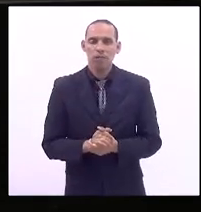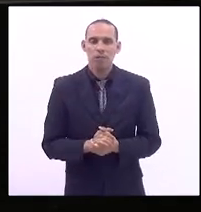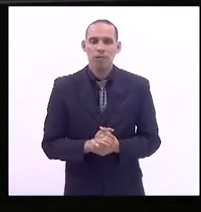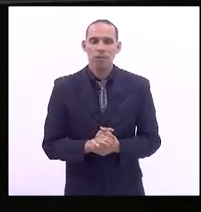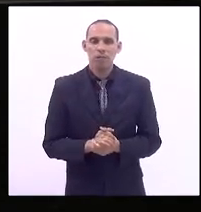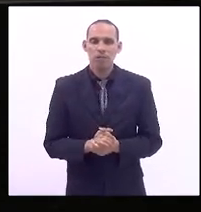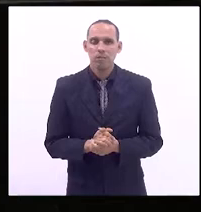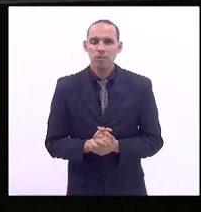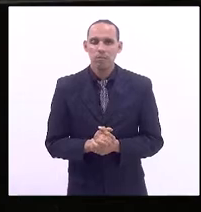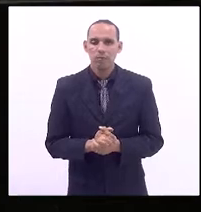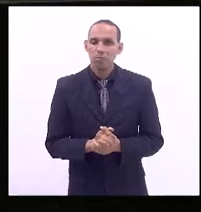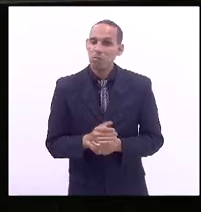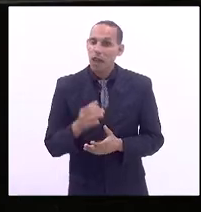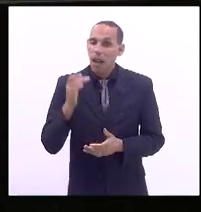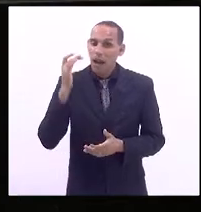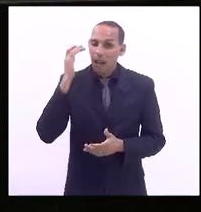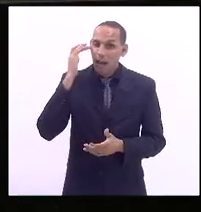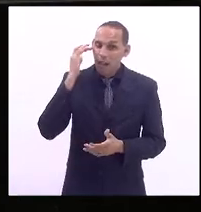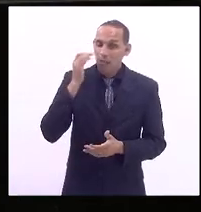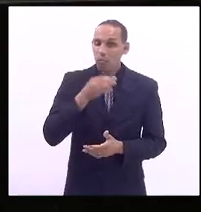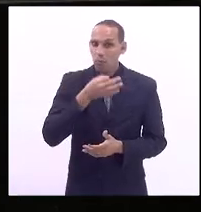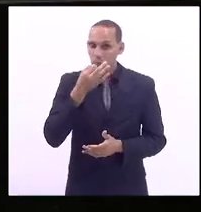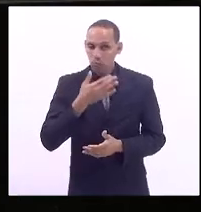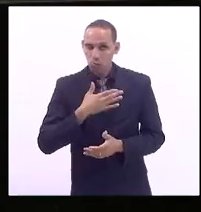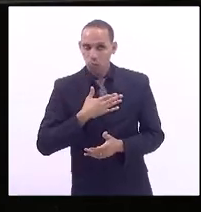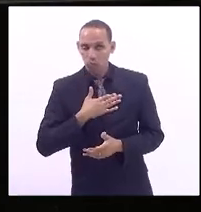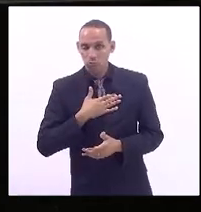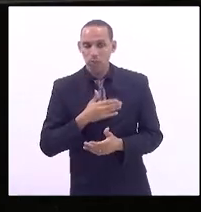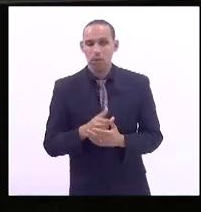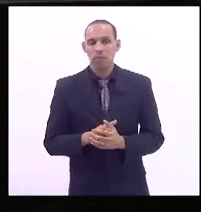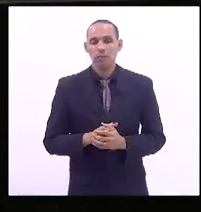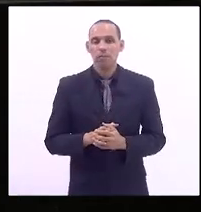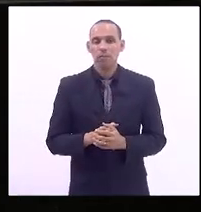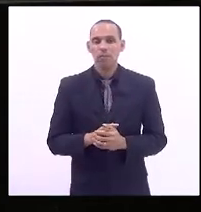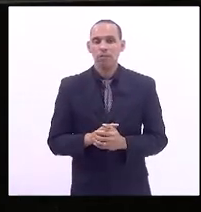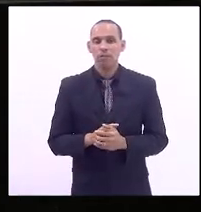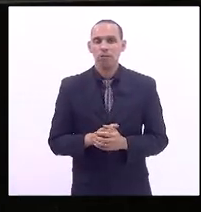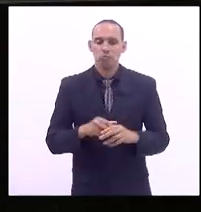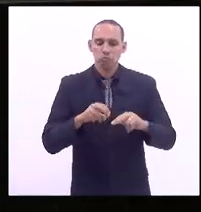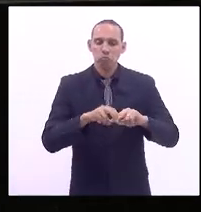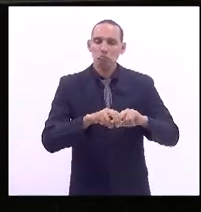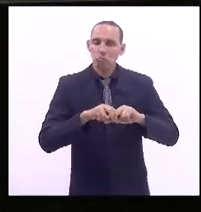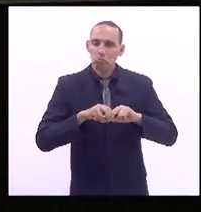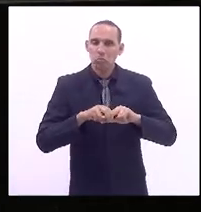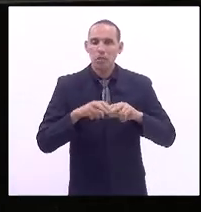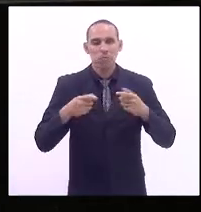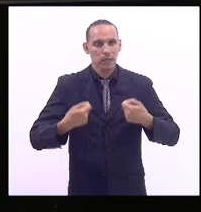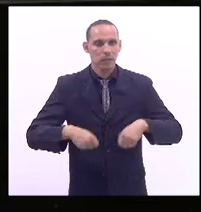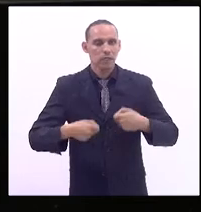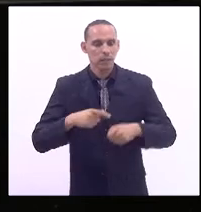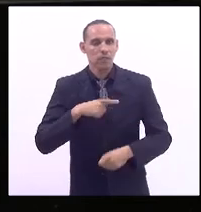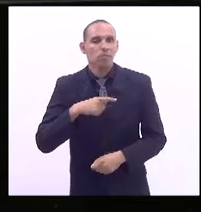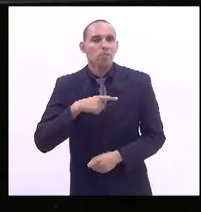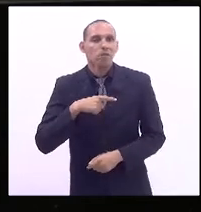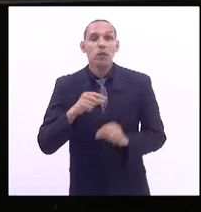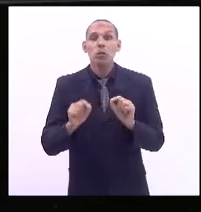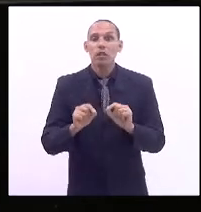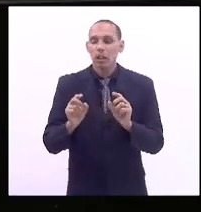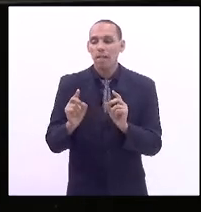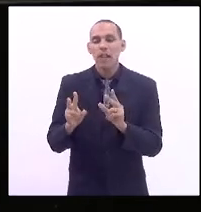o que eu acho devo ter como justificativa a